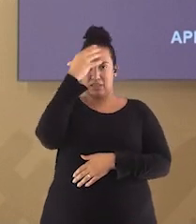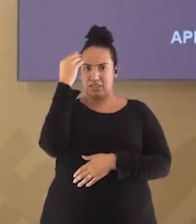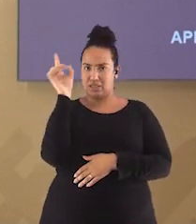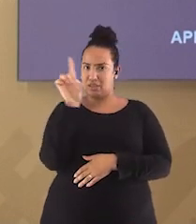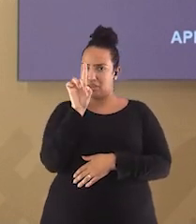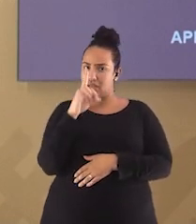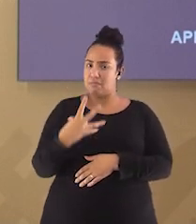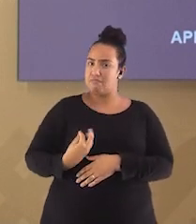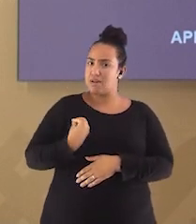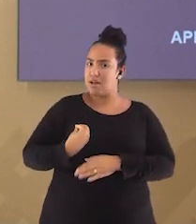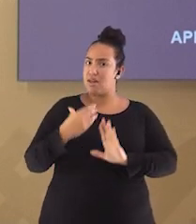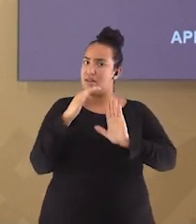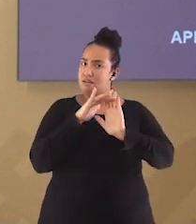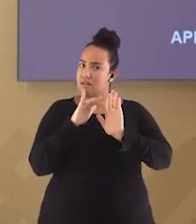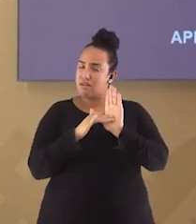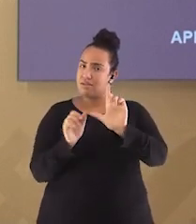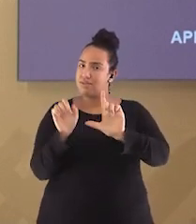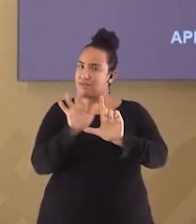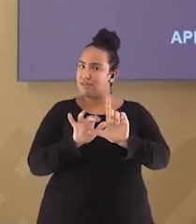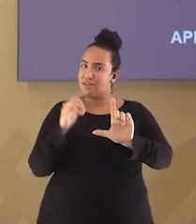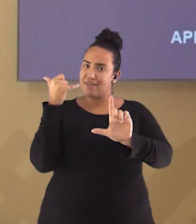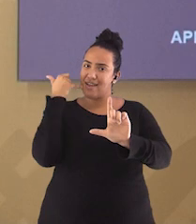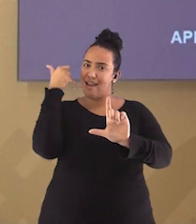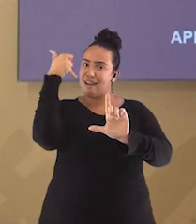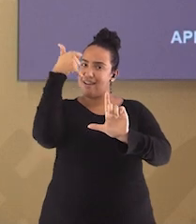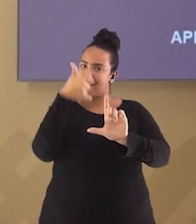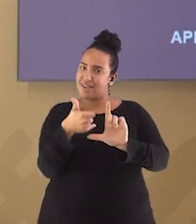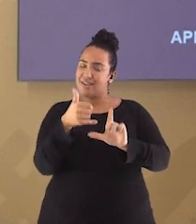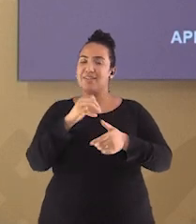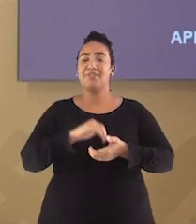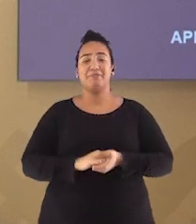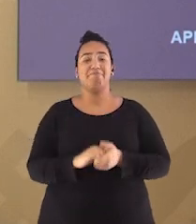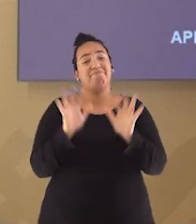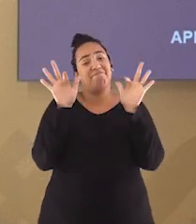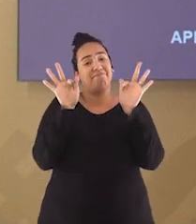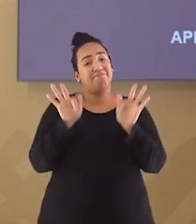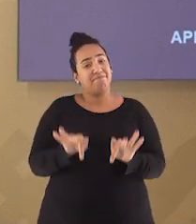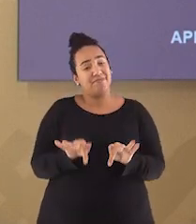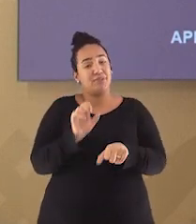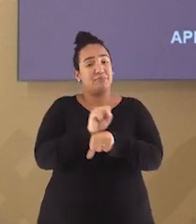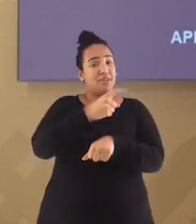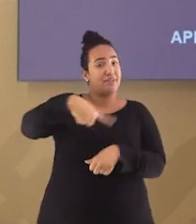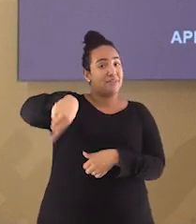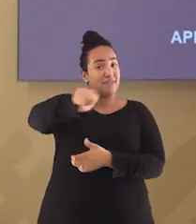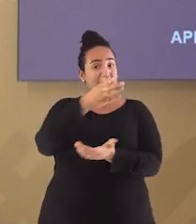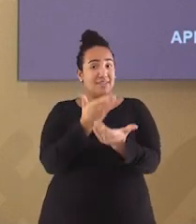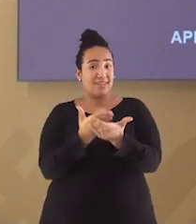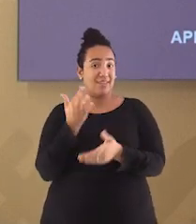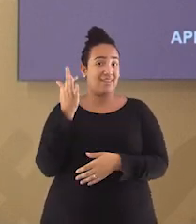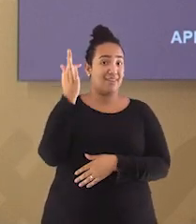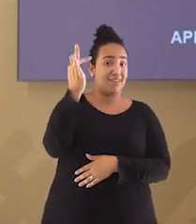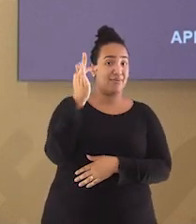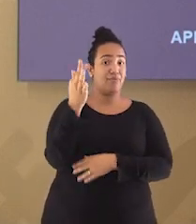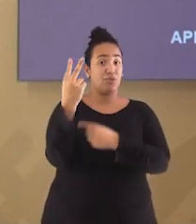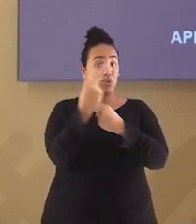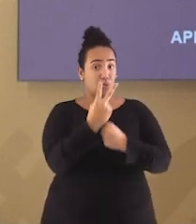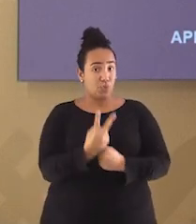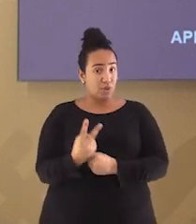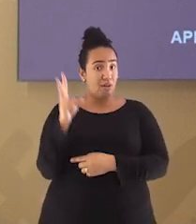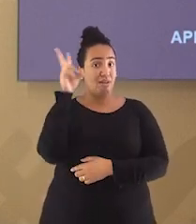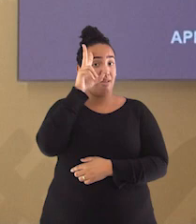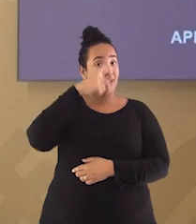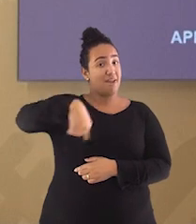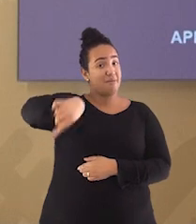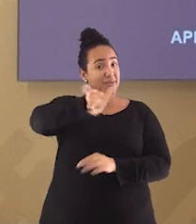de acessar o QR code para confirmar a sua presença é isso espero vocês na próxima Se cuidem e